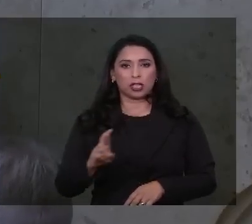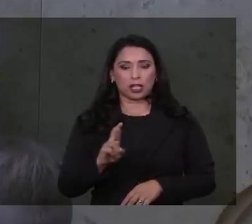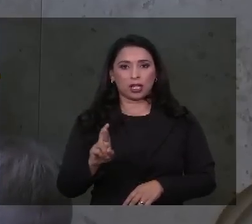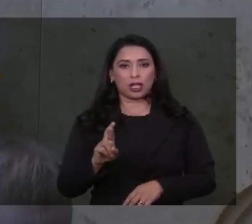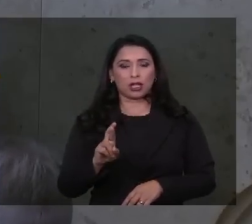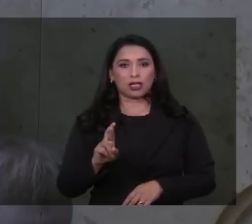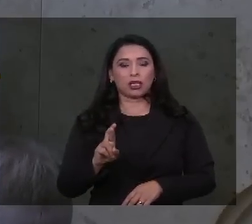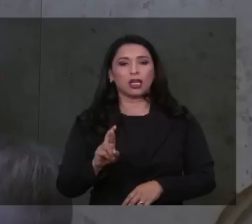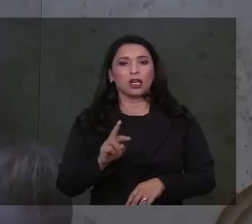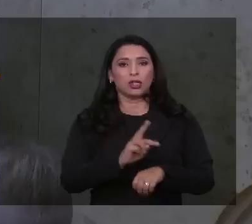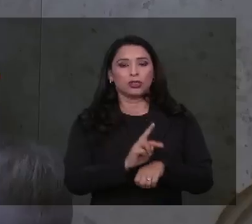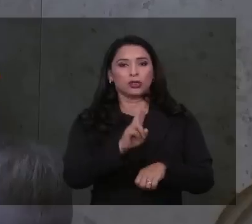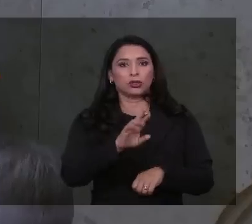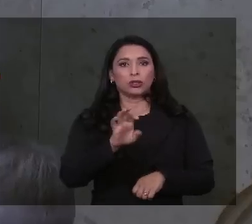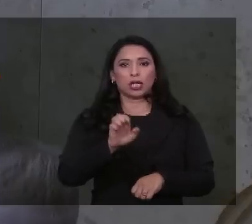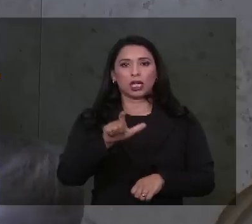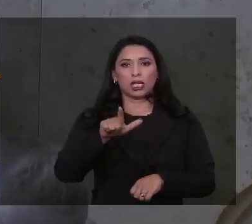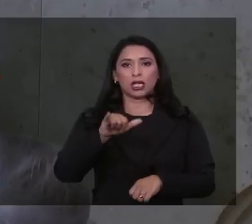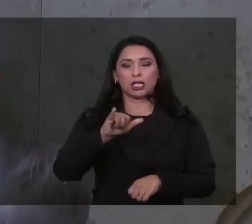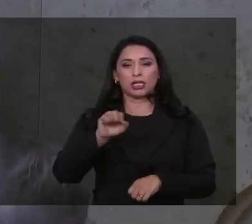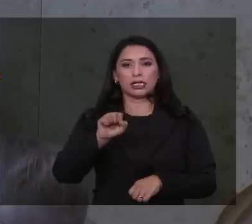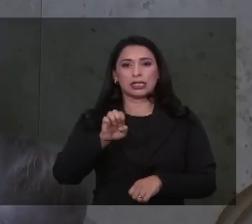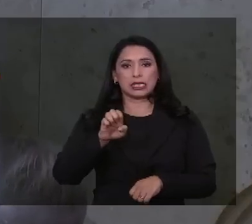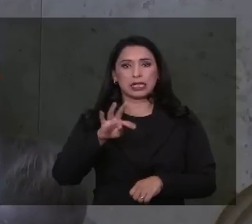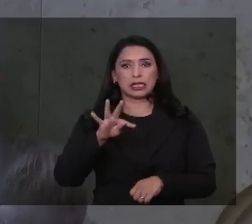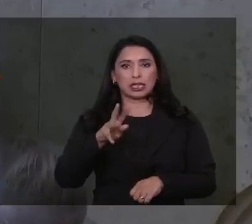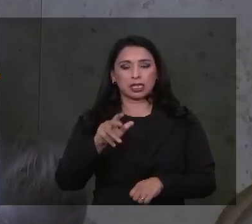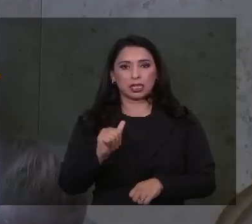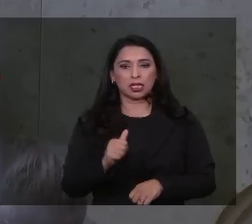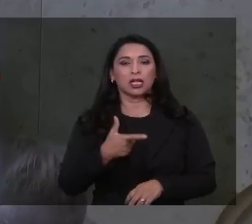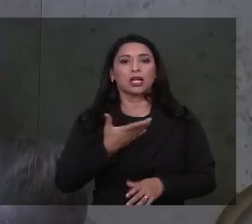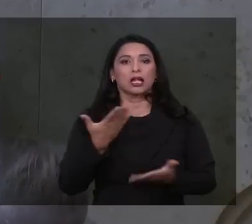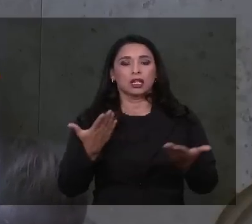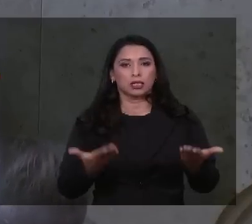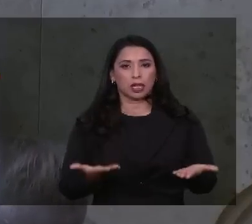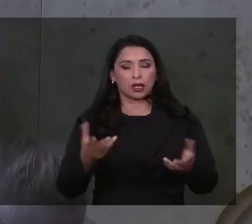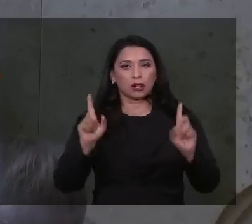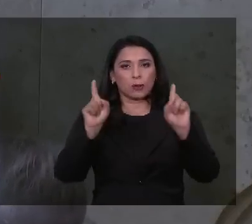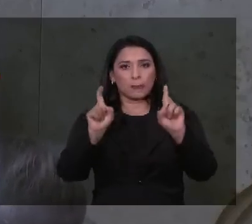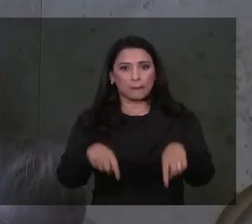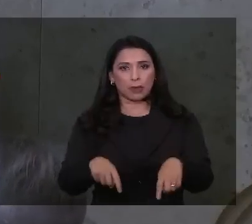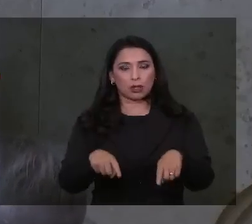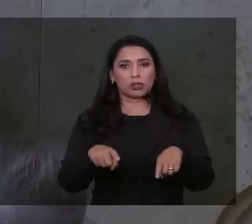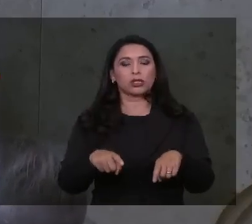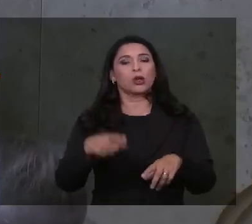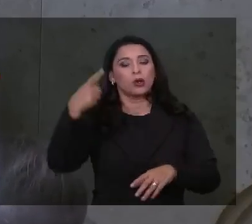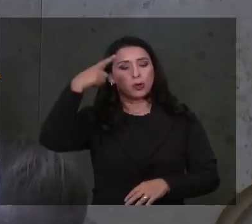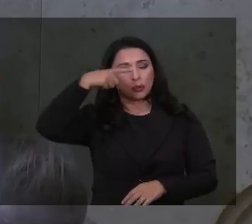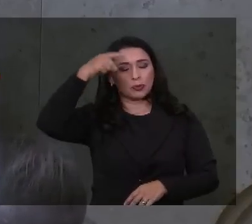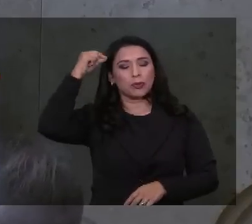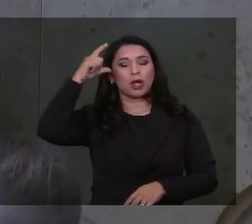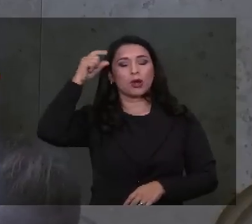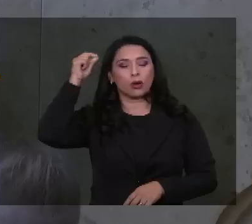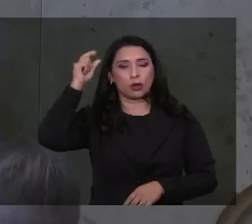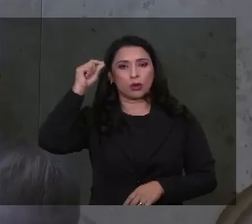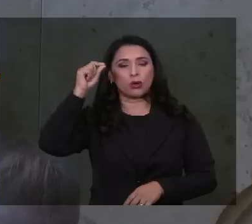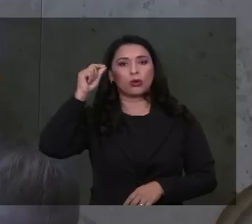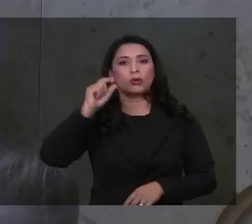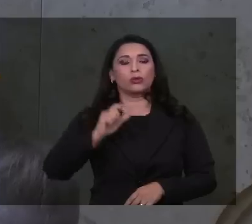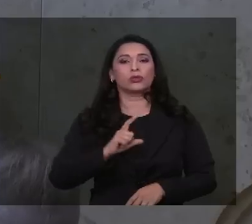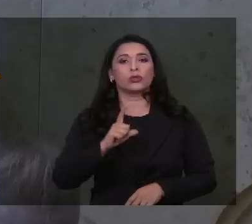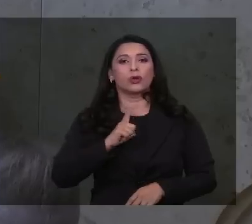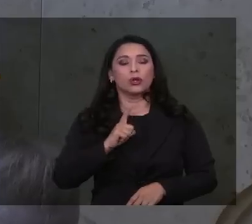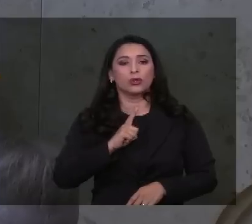doutora Eliseta Ramos, tomou posse Sua Excelência, o senhor ministro Luiz Roberto Barroso, nos cargos